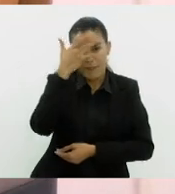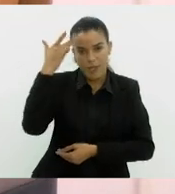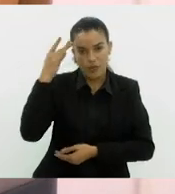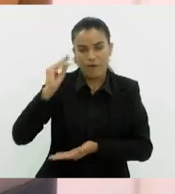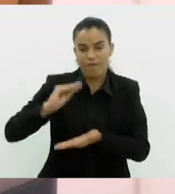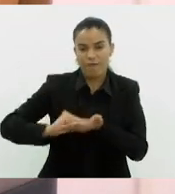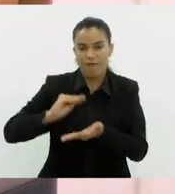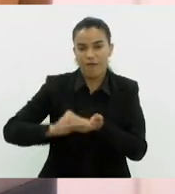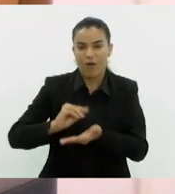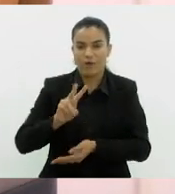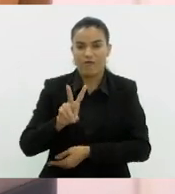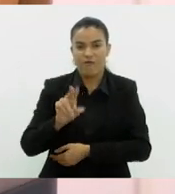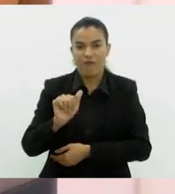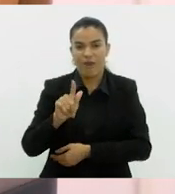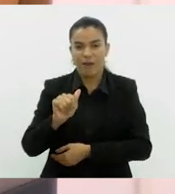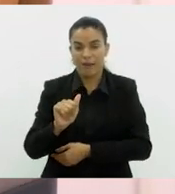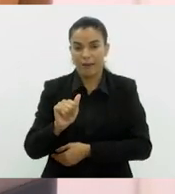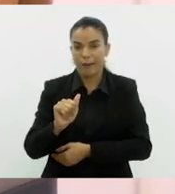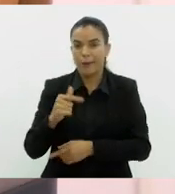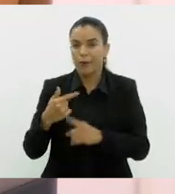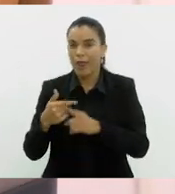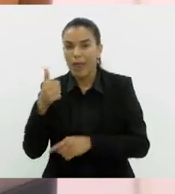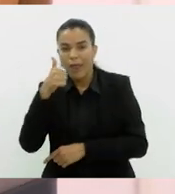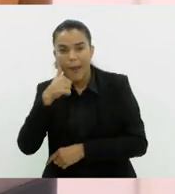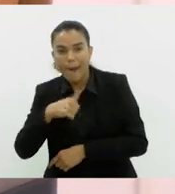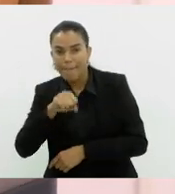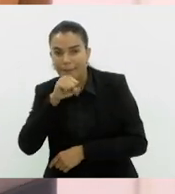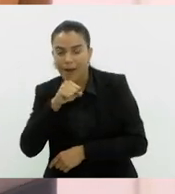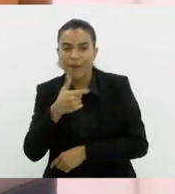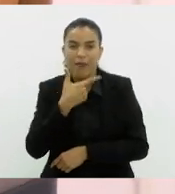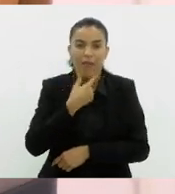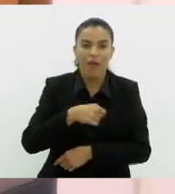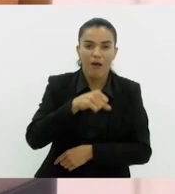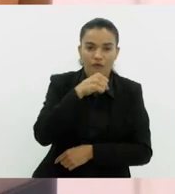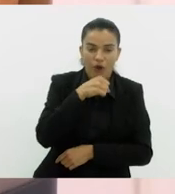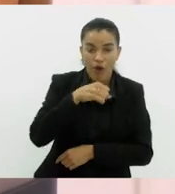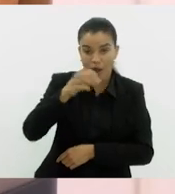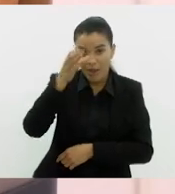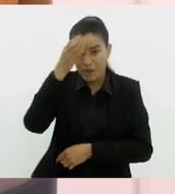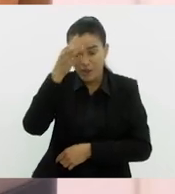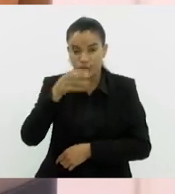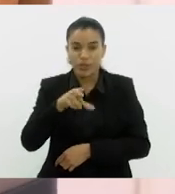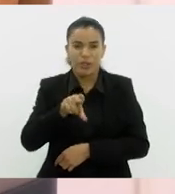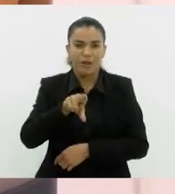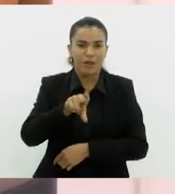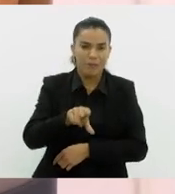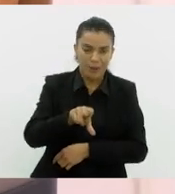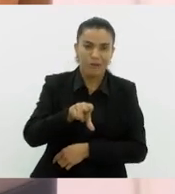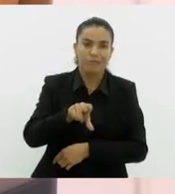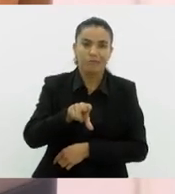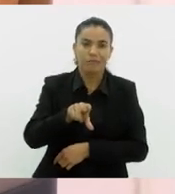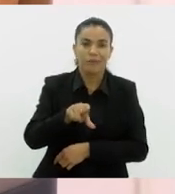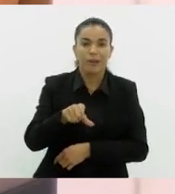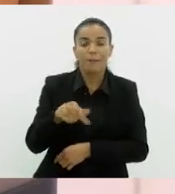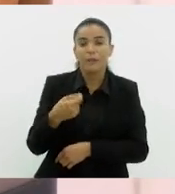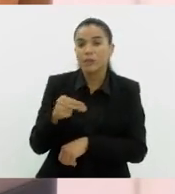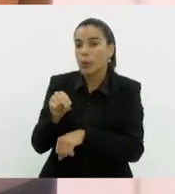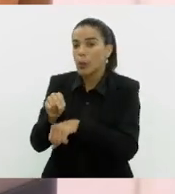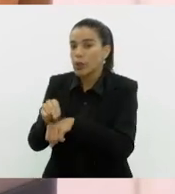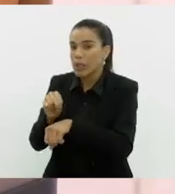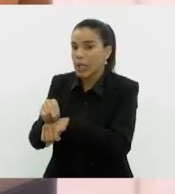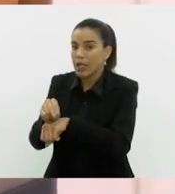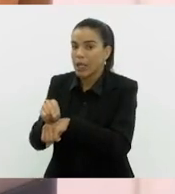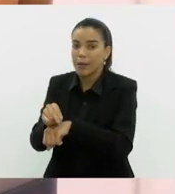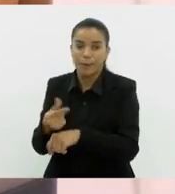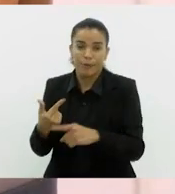falta de vaga. Porque a mãe, é a avó, é a prima, é a tia, é a irmã, são as pessoas que vão ter que ficar com as crianças que não